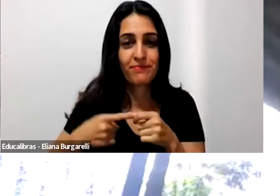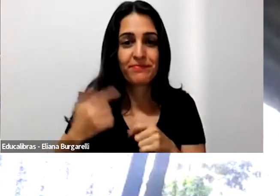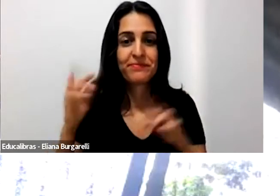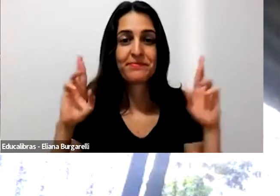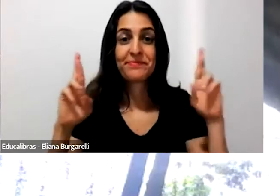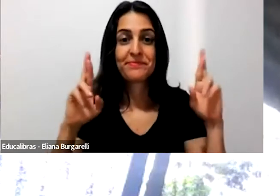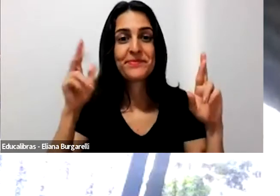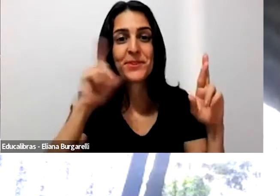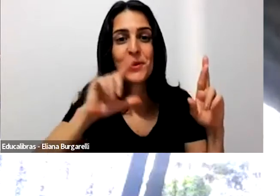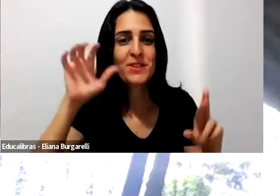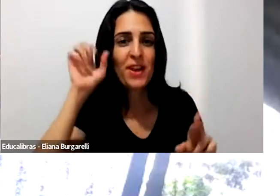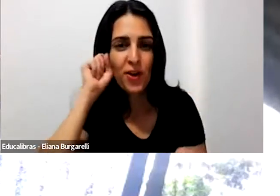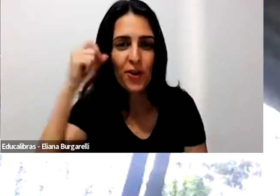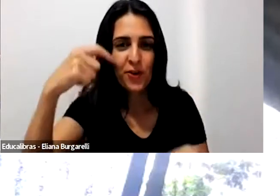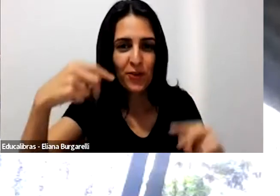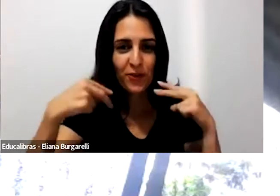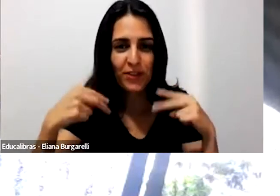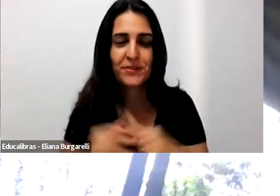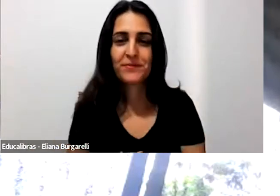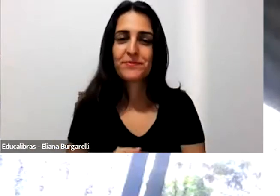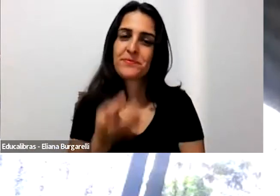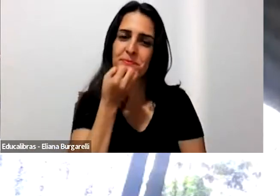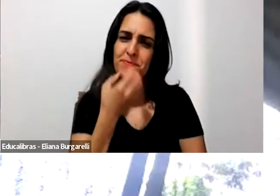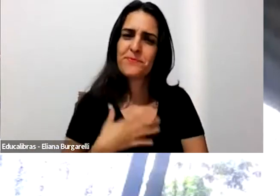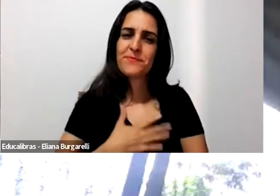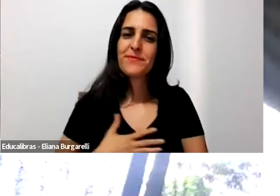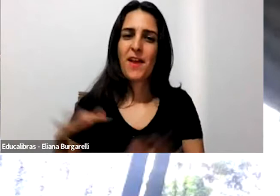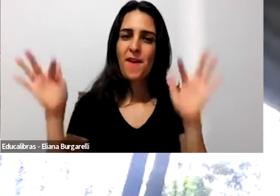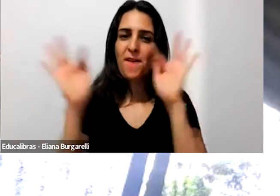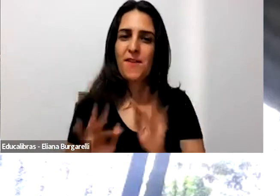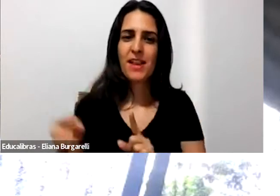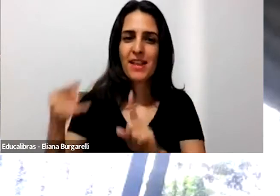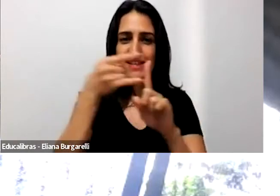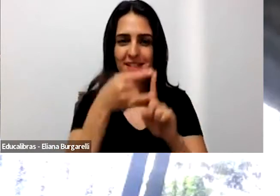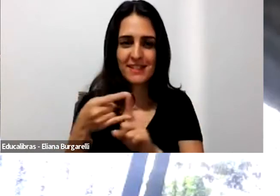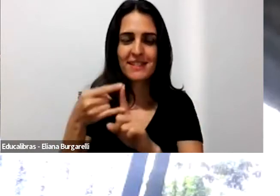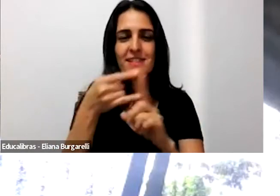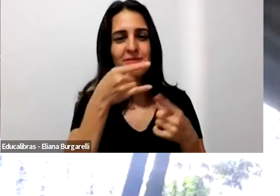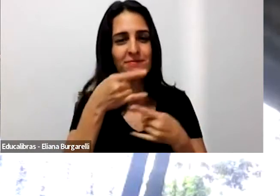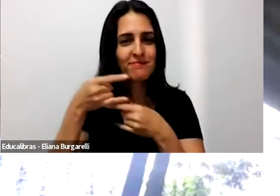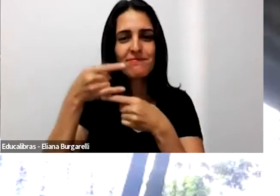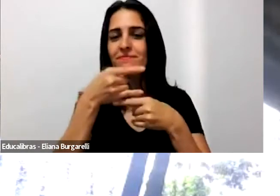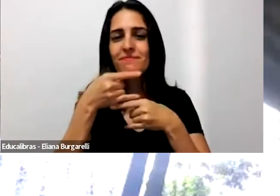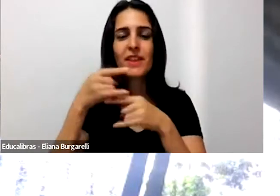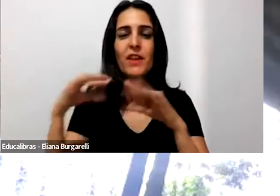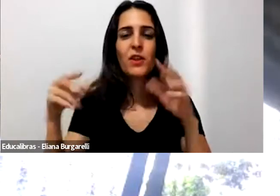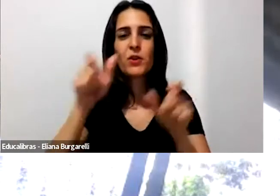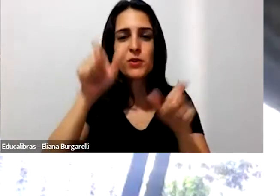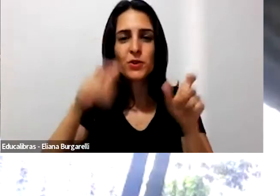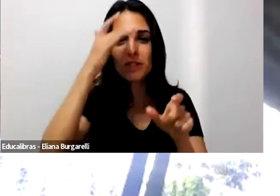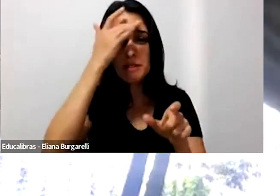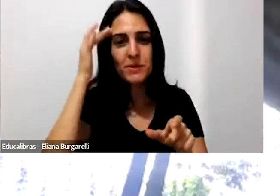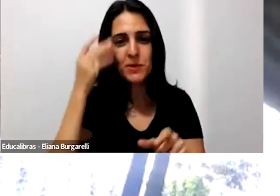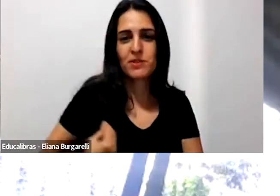prazer estar aqui com vocês. Peço desculpas se a minha conexão não está tão boa, porque eu estou aqui no interior da Colômbia e acho que